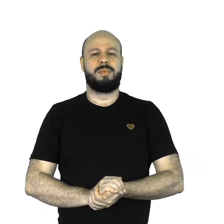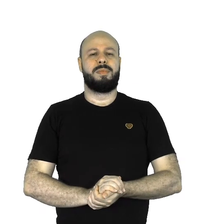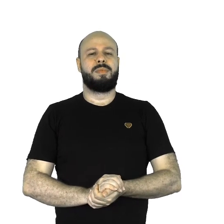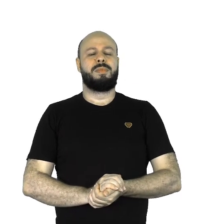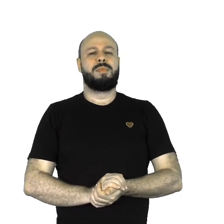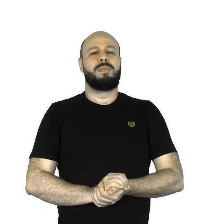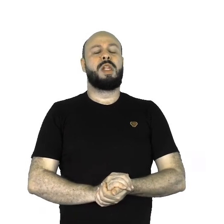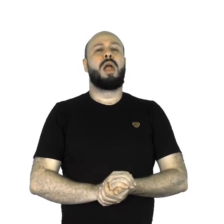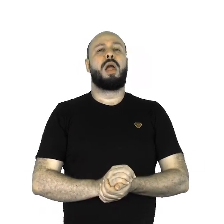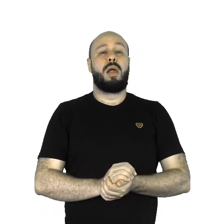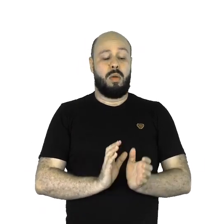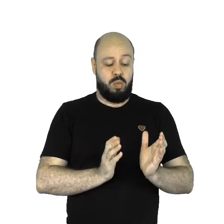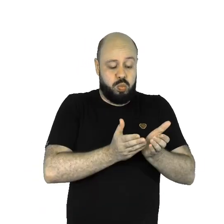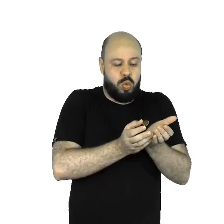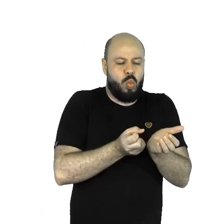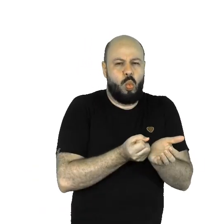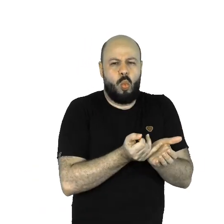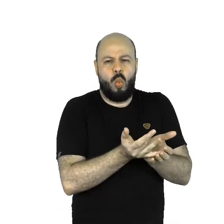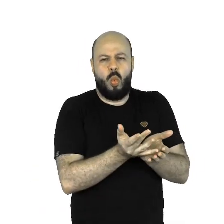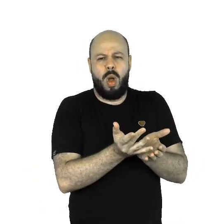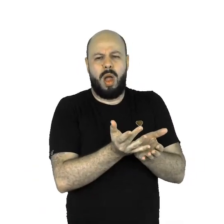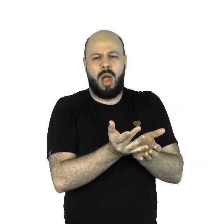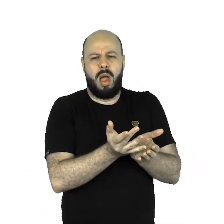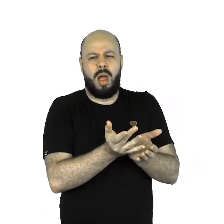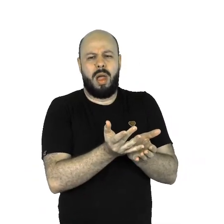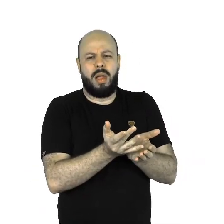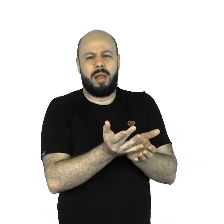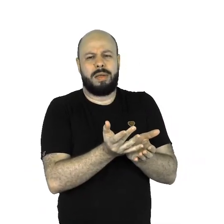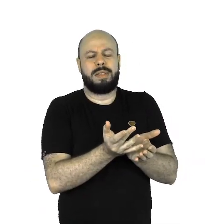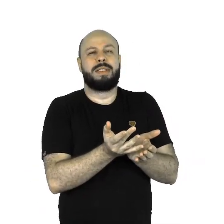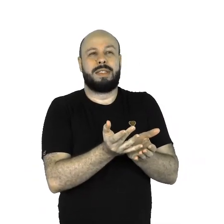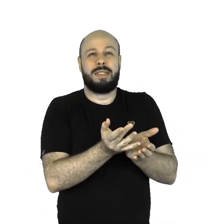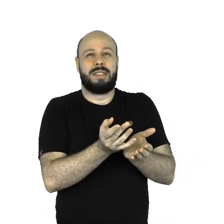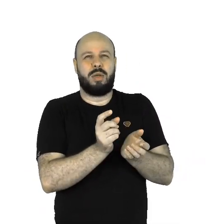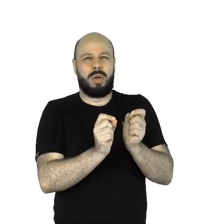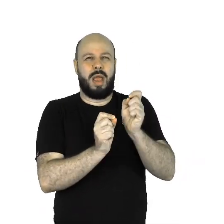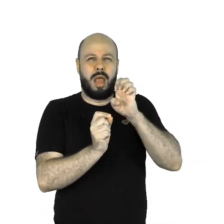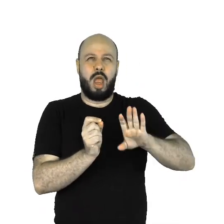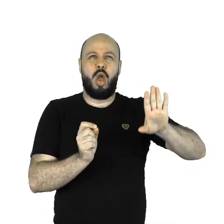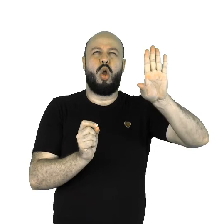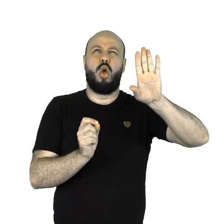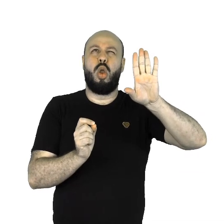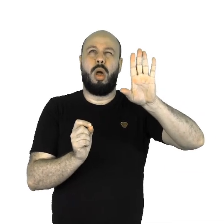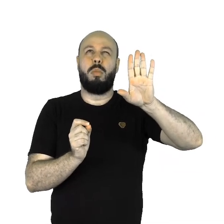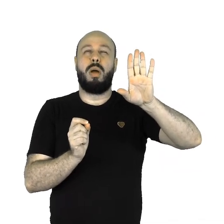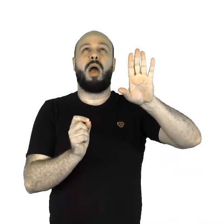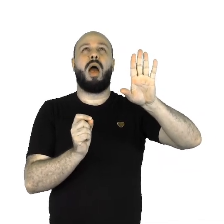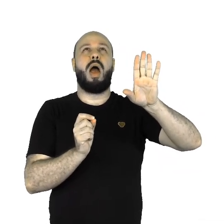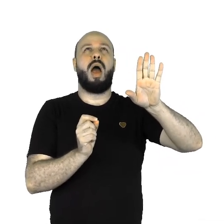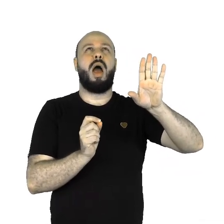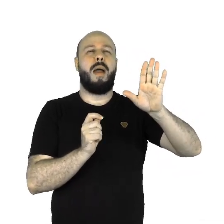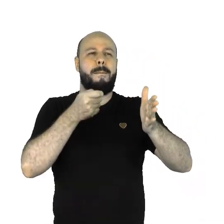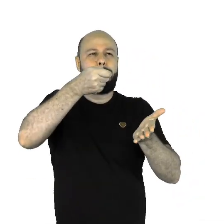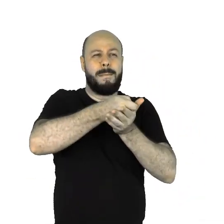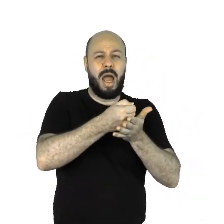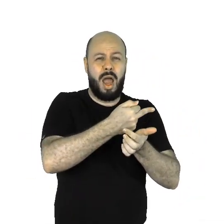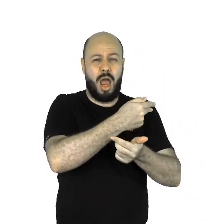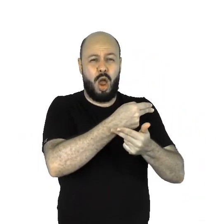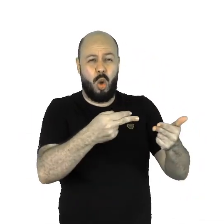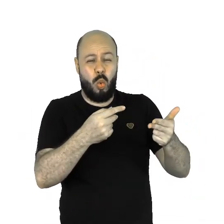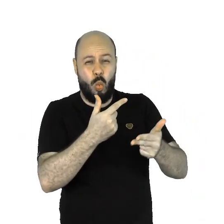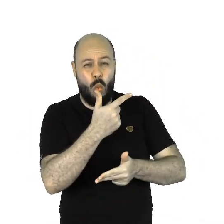a quantidade de que a União Europeia importa produtos de países